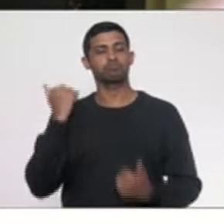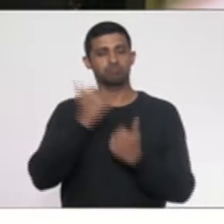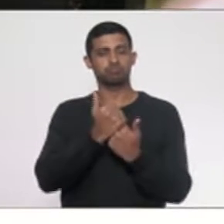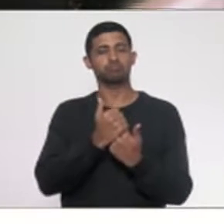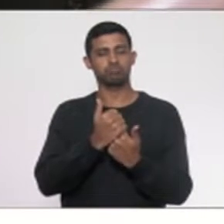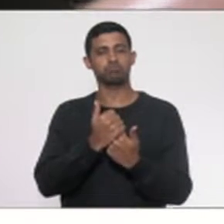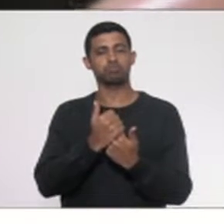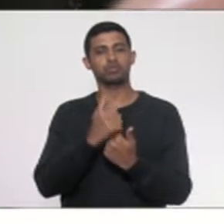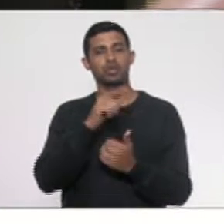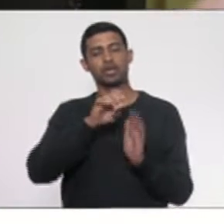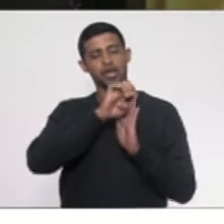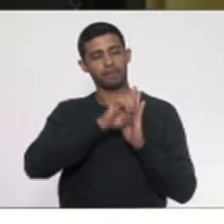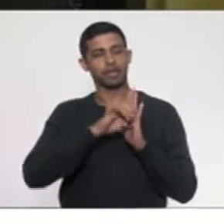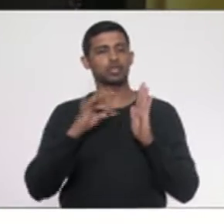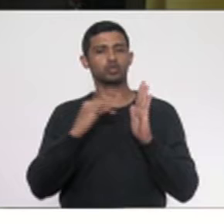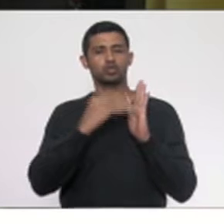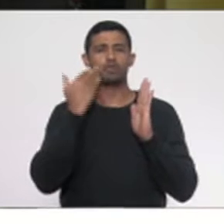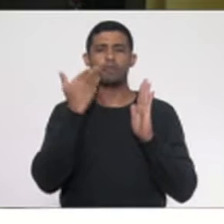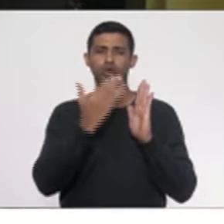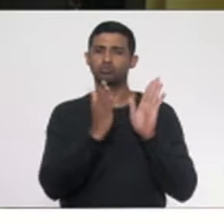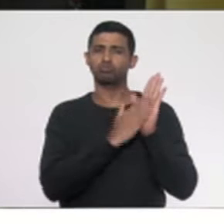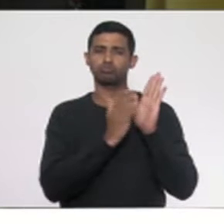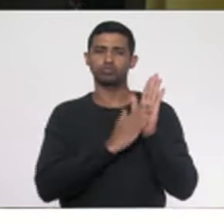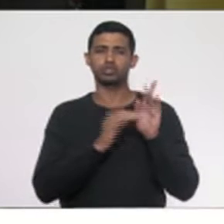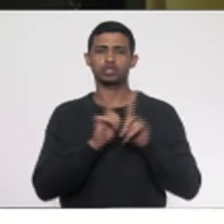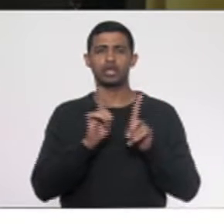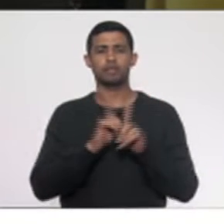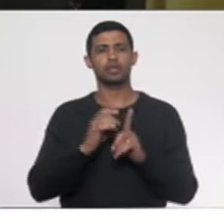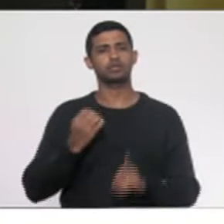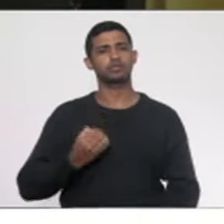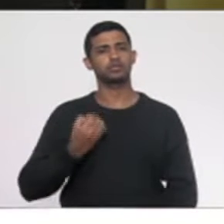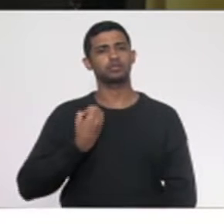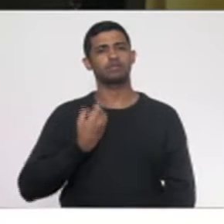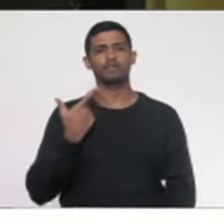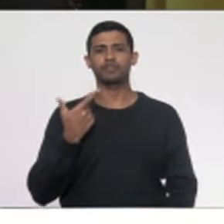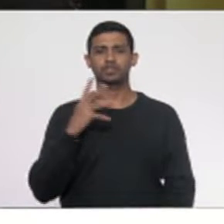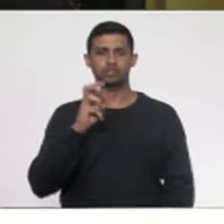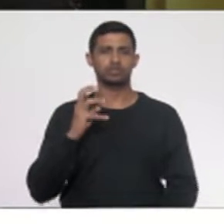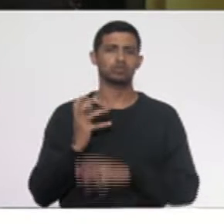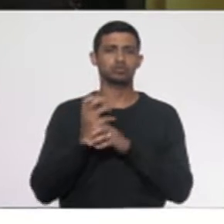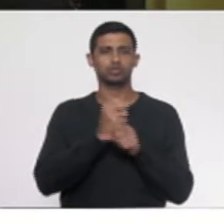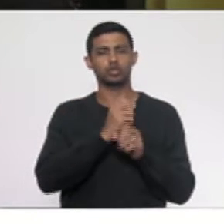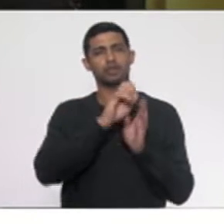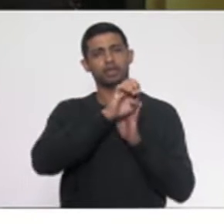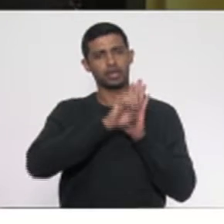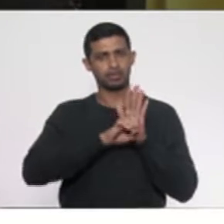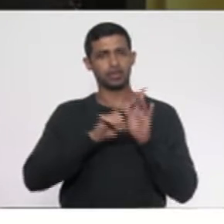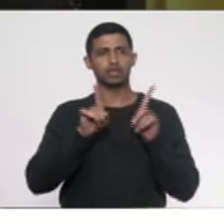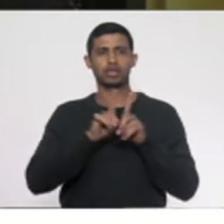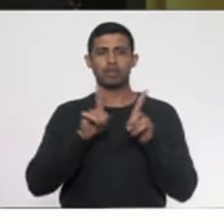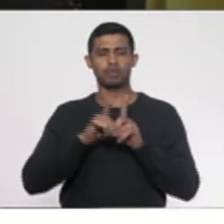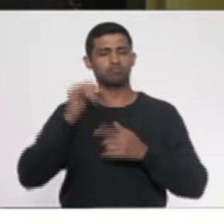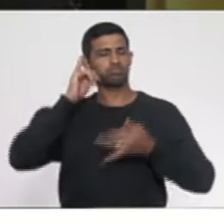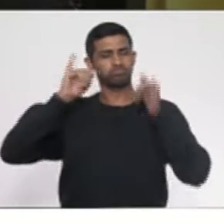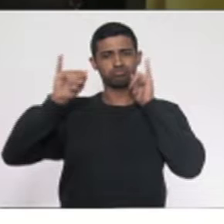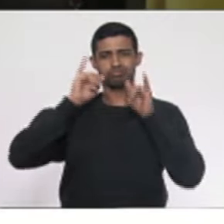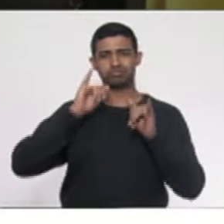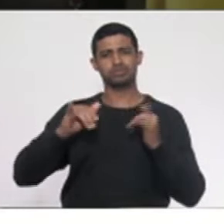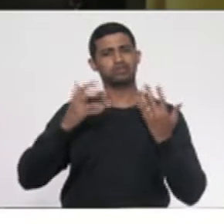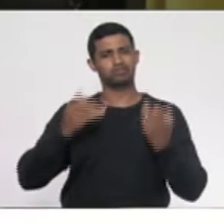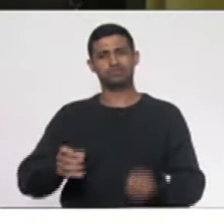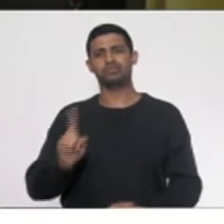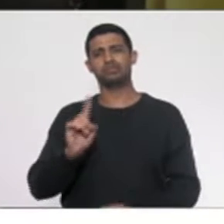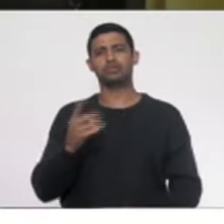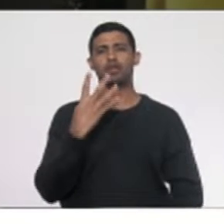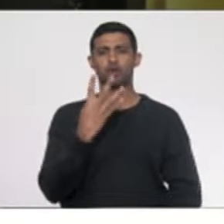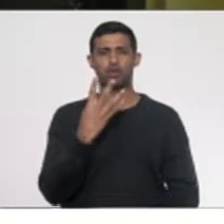às emendas apresentadas, favorável com subemenda 25 emendas, pela rejeição e pela prejudicabilidade, 4 emendas. Sala das